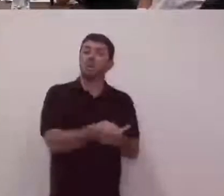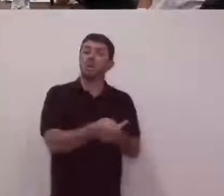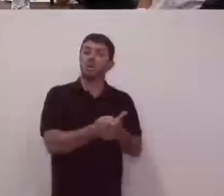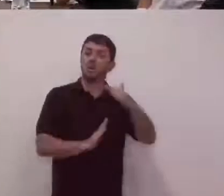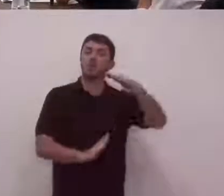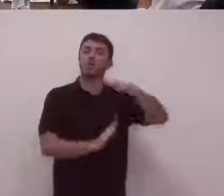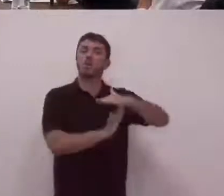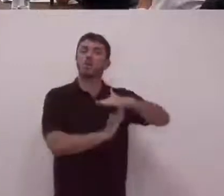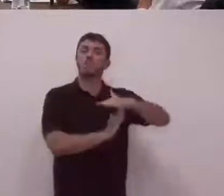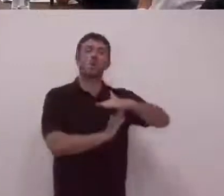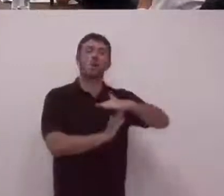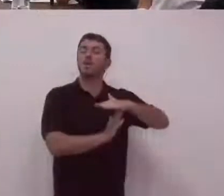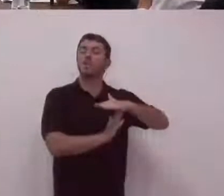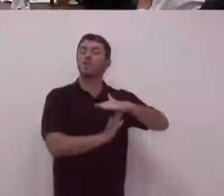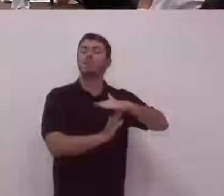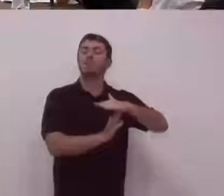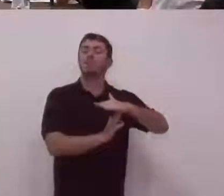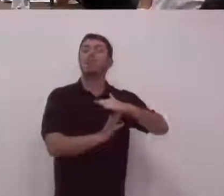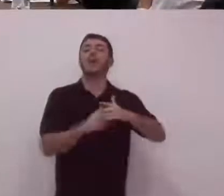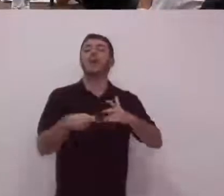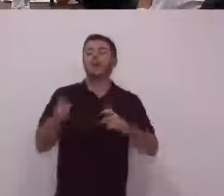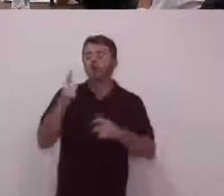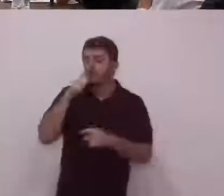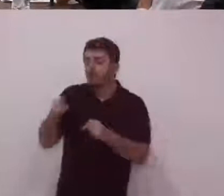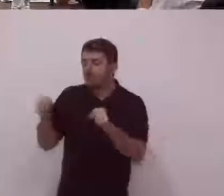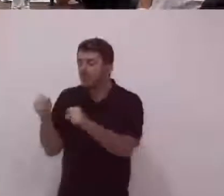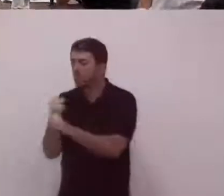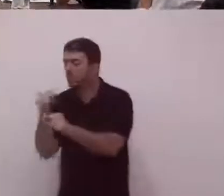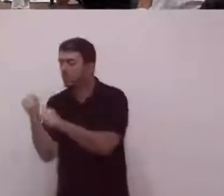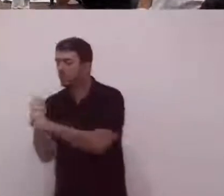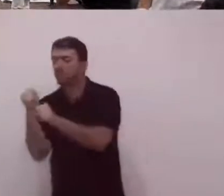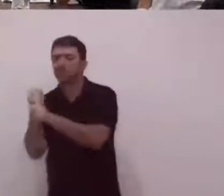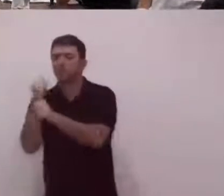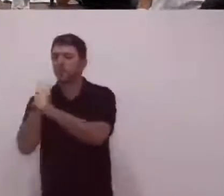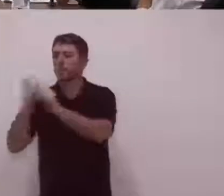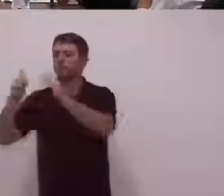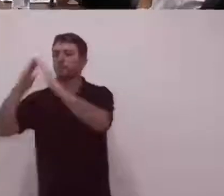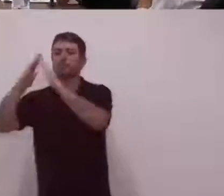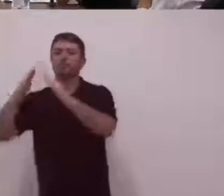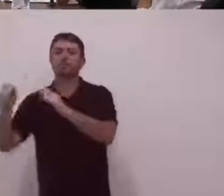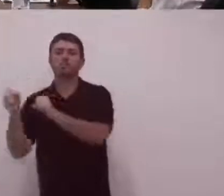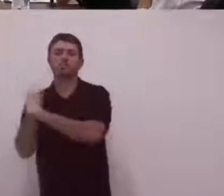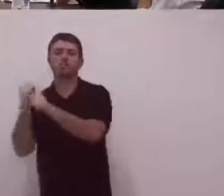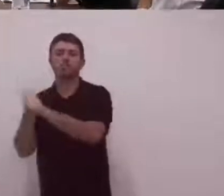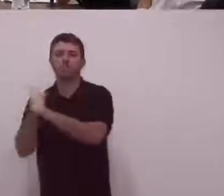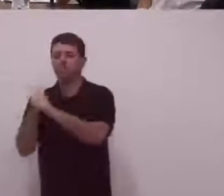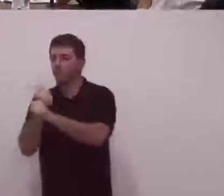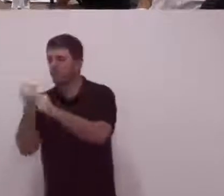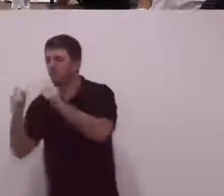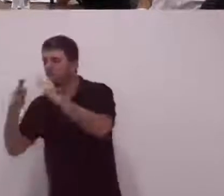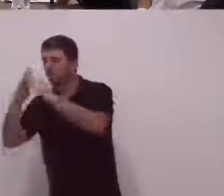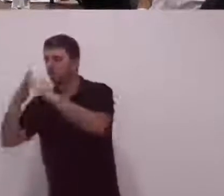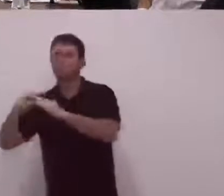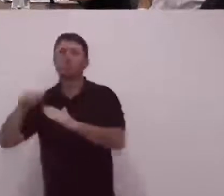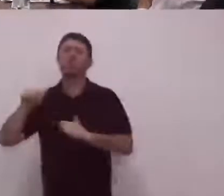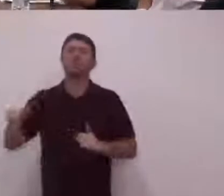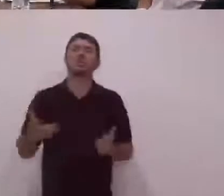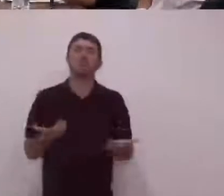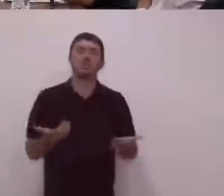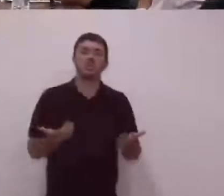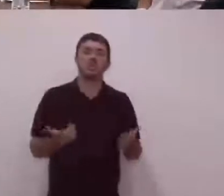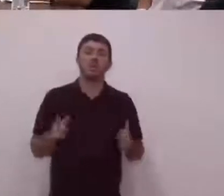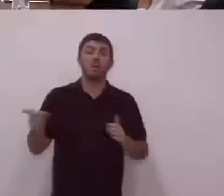reformar o imóvel, o que, sem entrar no mérito da moralidade do poder público, reformar o imóvel particular poderia ter